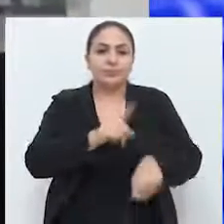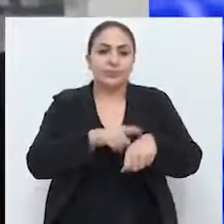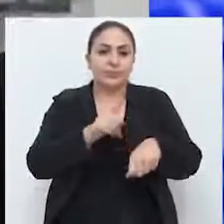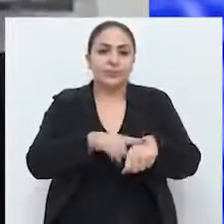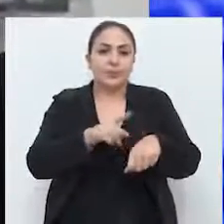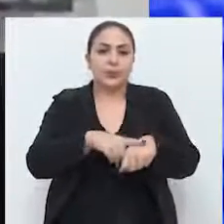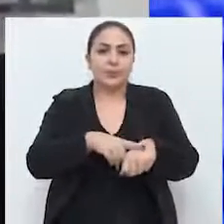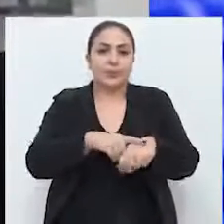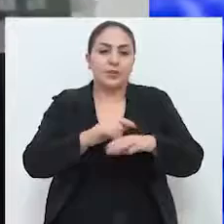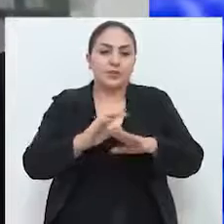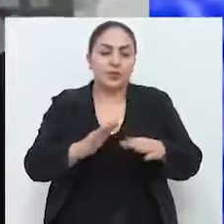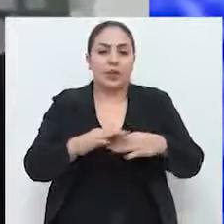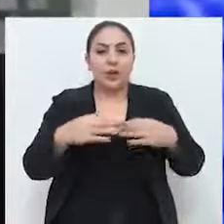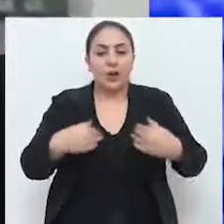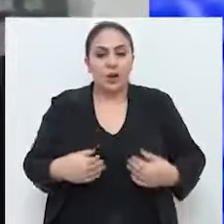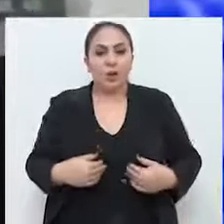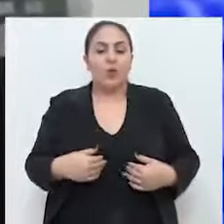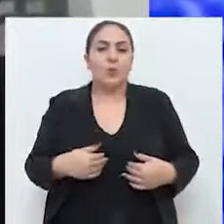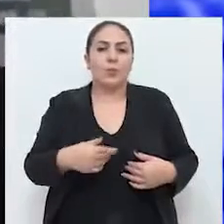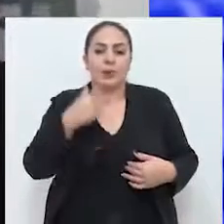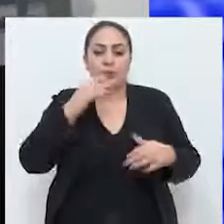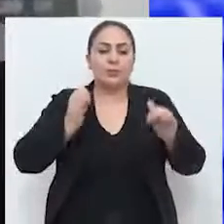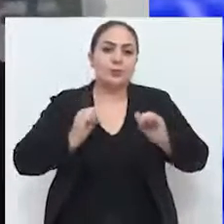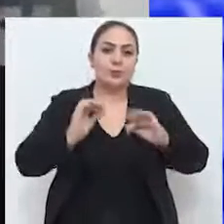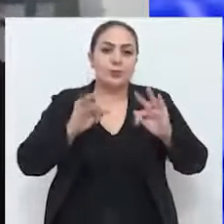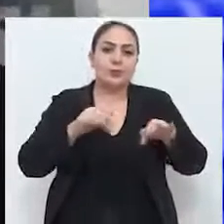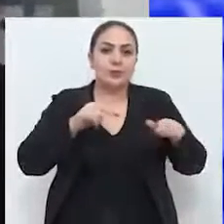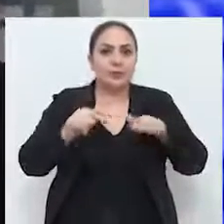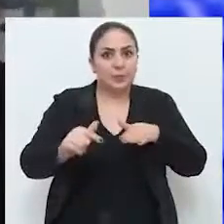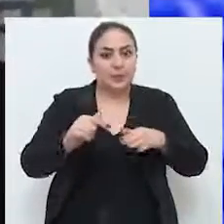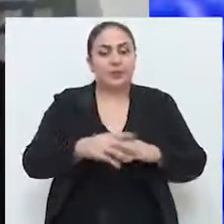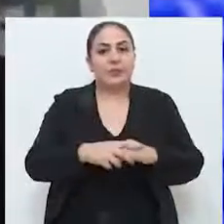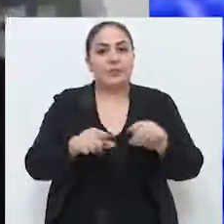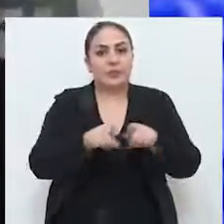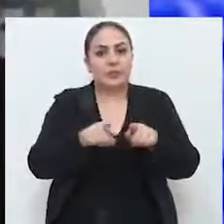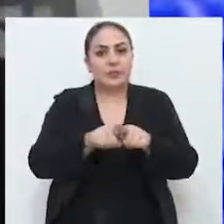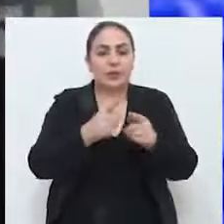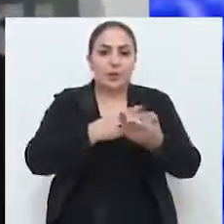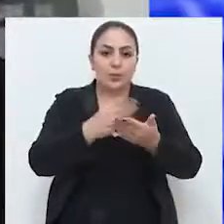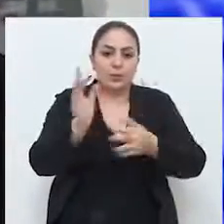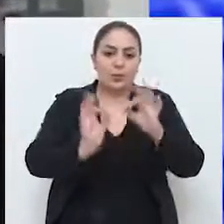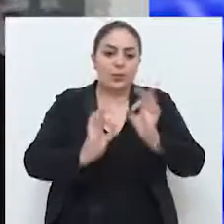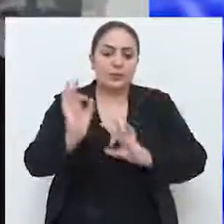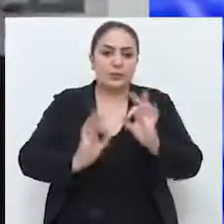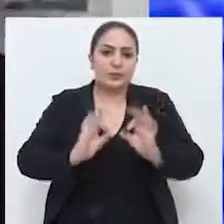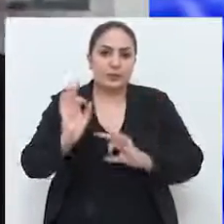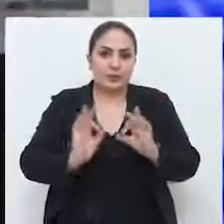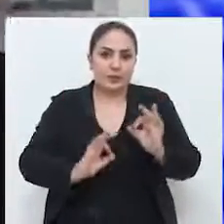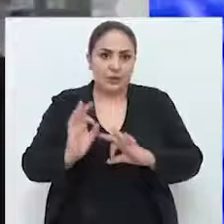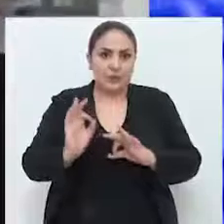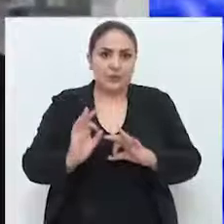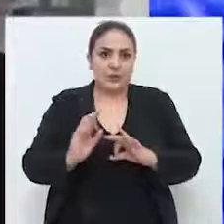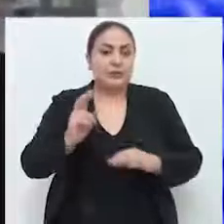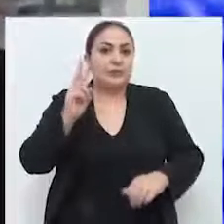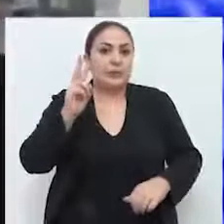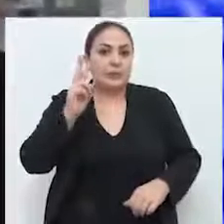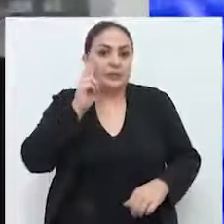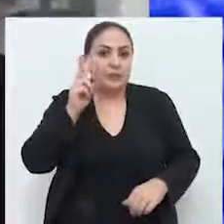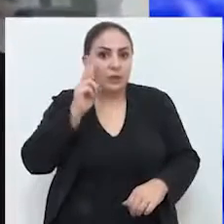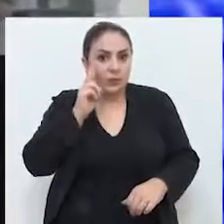de deixar essas roupas descansando no final de semana, e começar a organização a partir